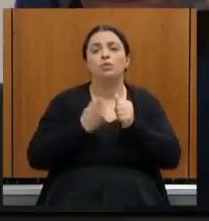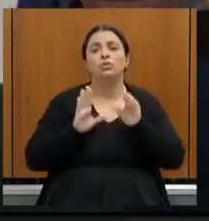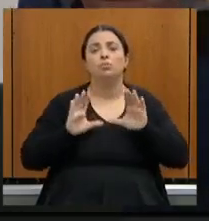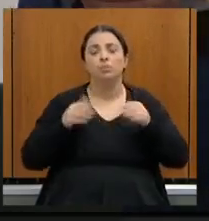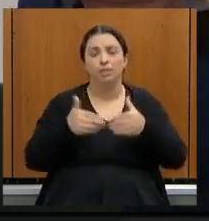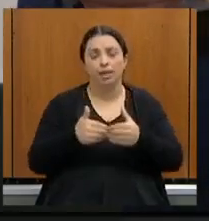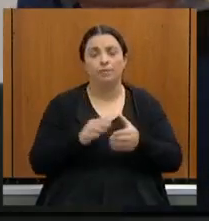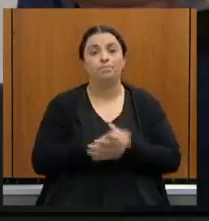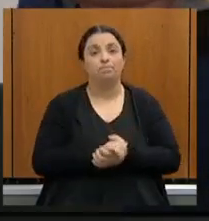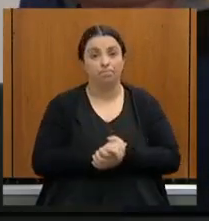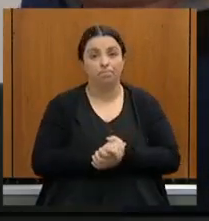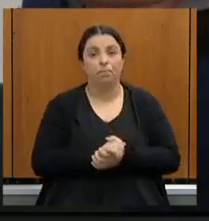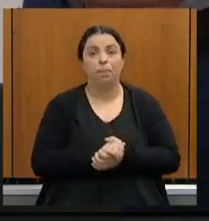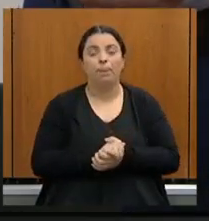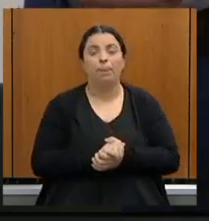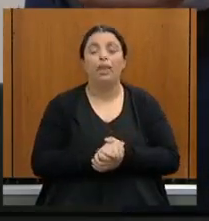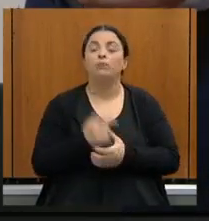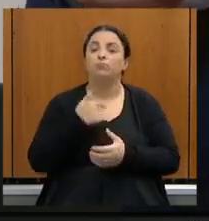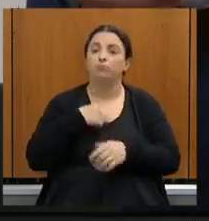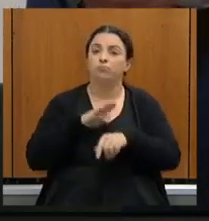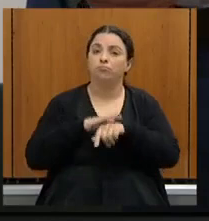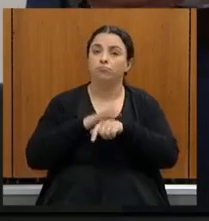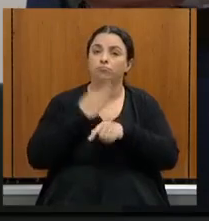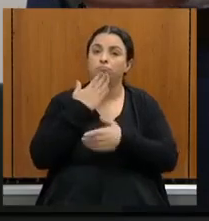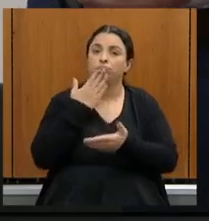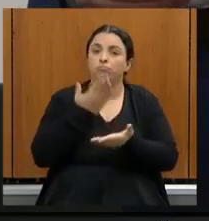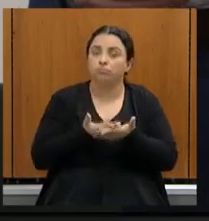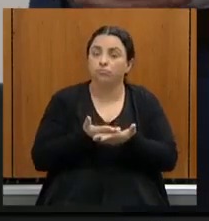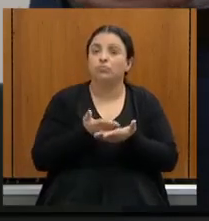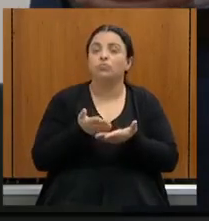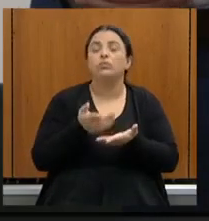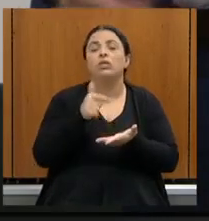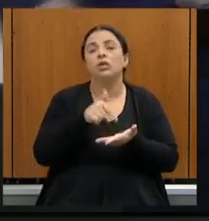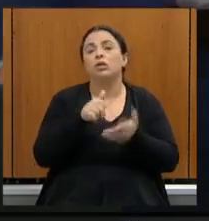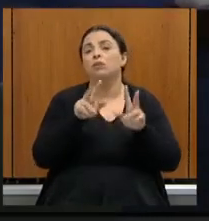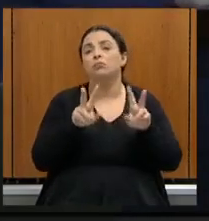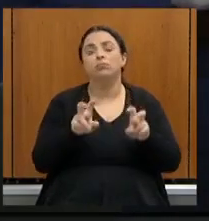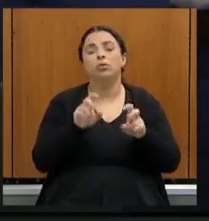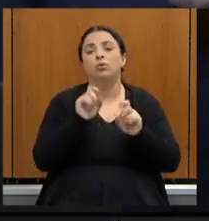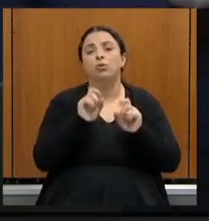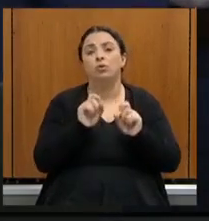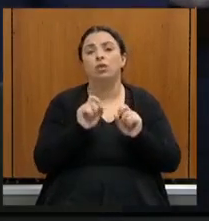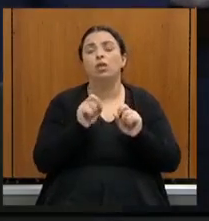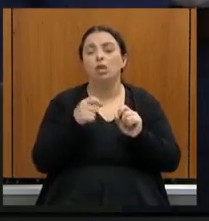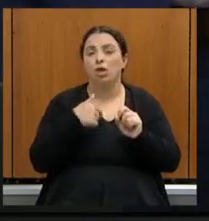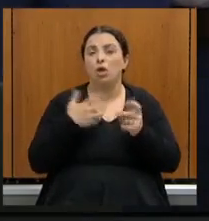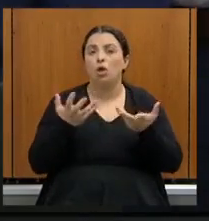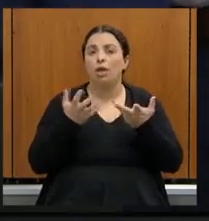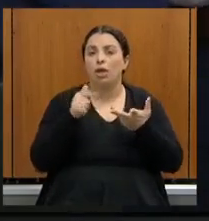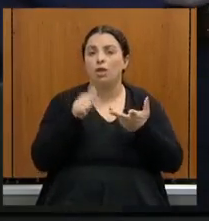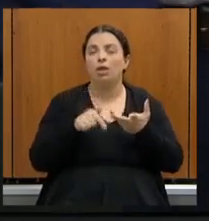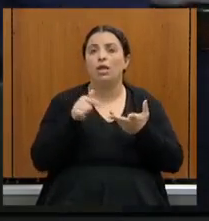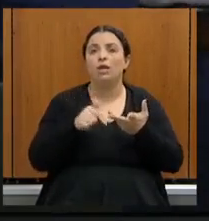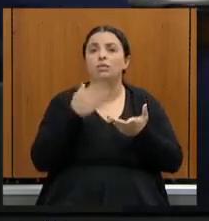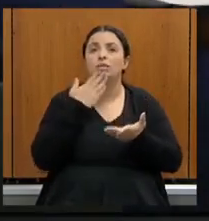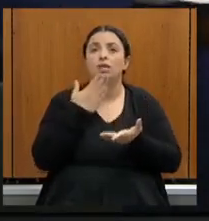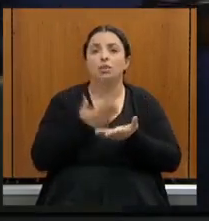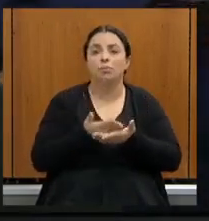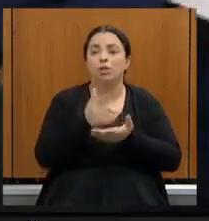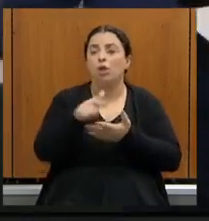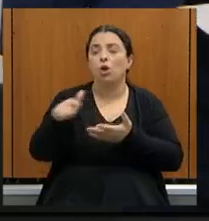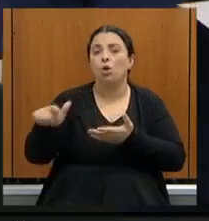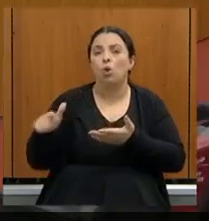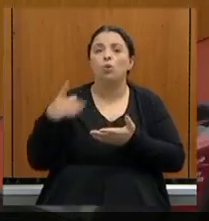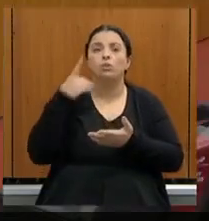também requerimento de autoria desparlamentar com o seguinte teor e eu quero deixar esse requerimento aberto também aos demais